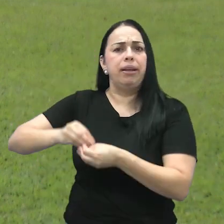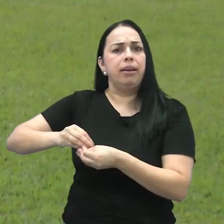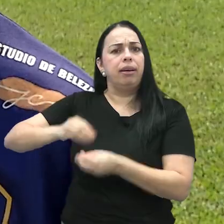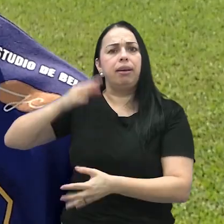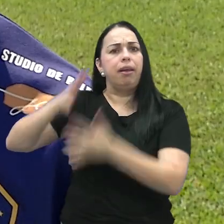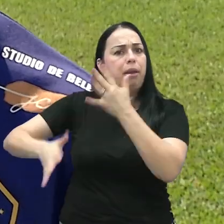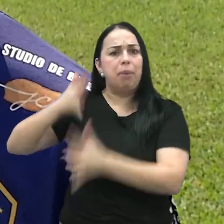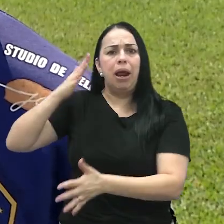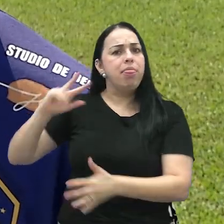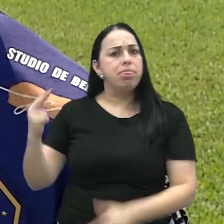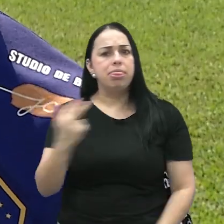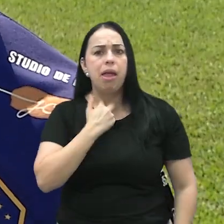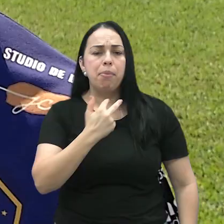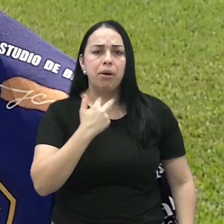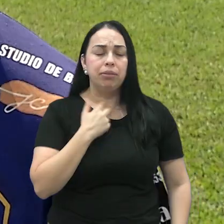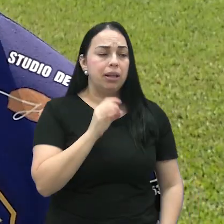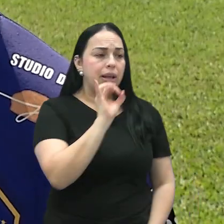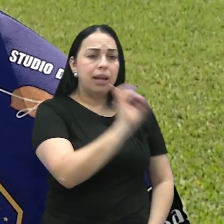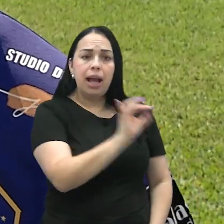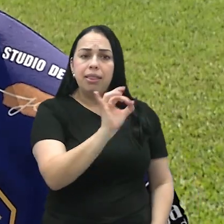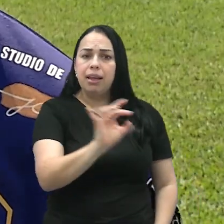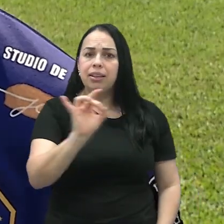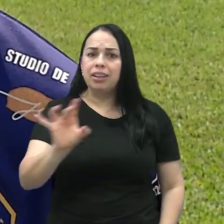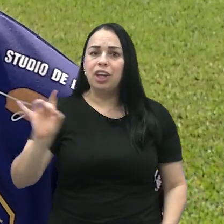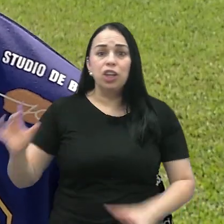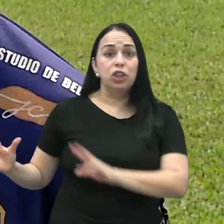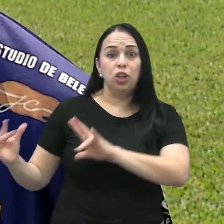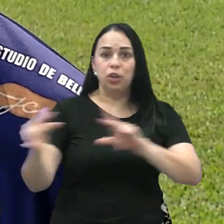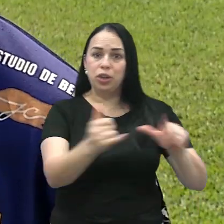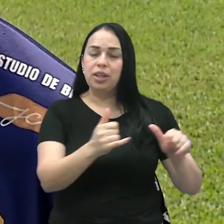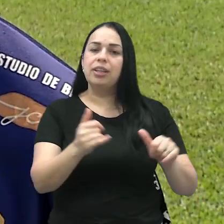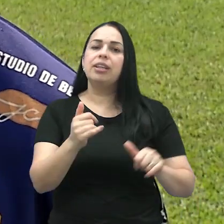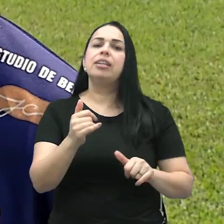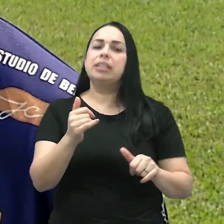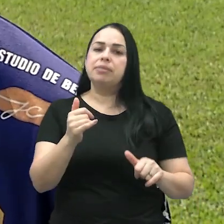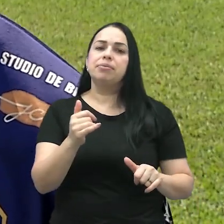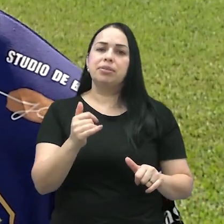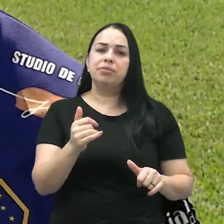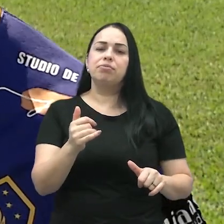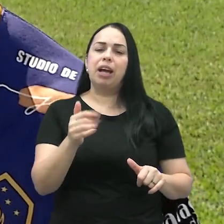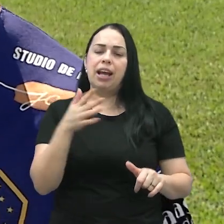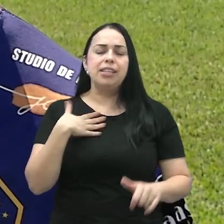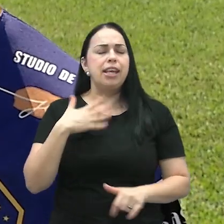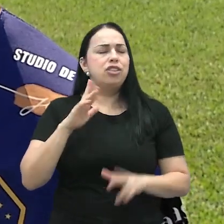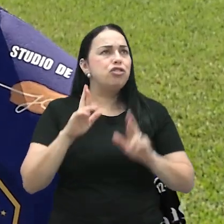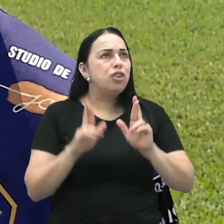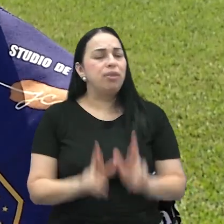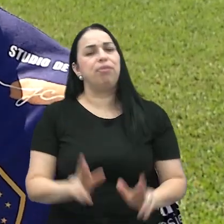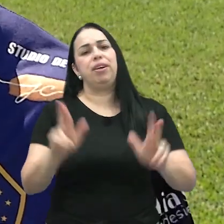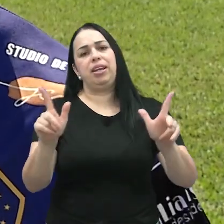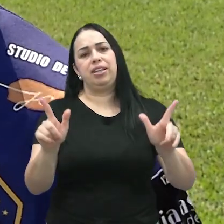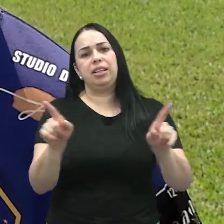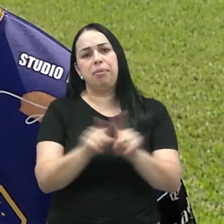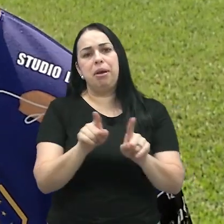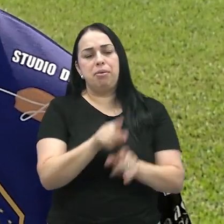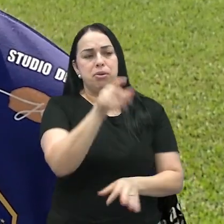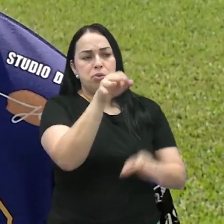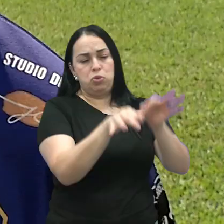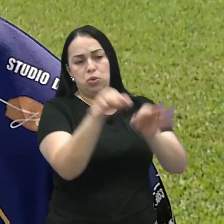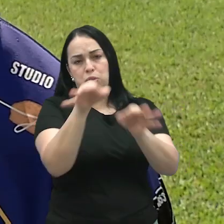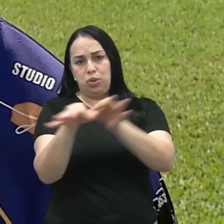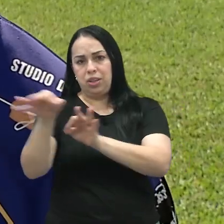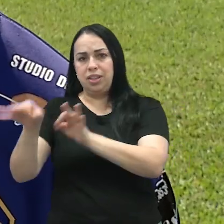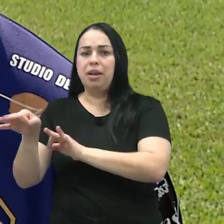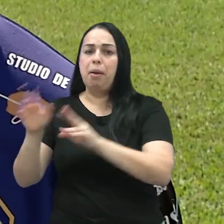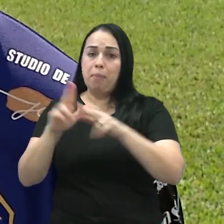ocorrer. Cada jogador, cada árbitro, cada diretor, todos eles serão vistos de forma diferente e será julgado pelo tribunal.